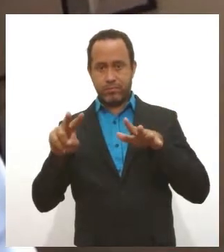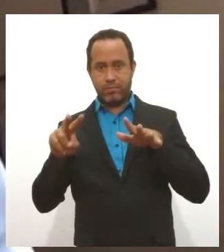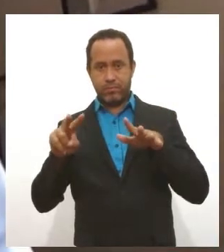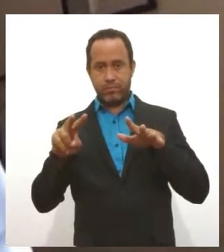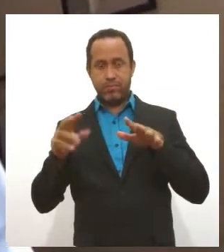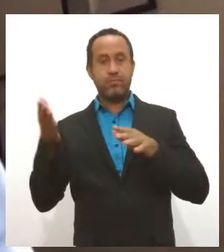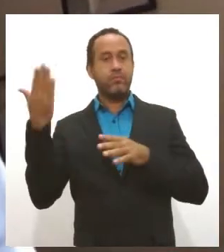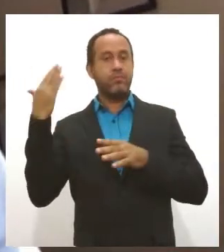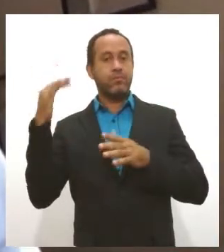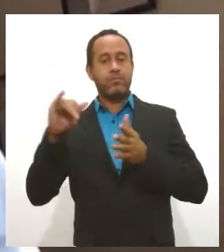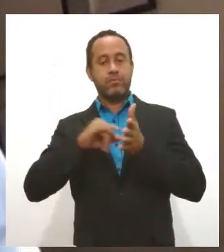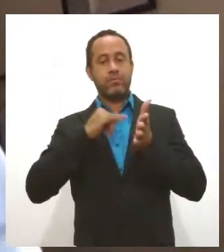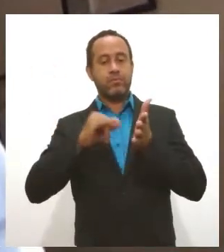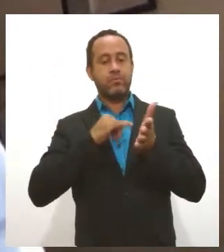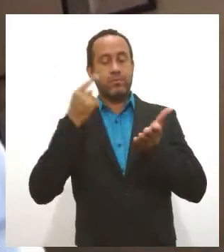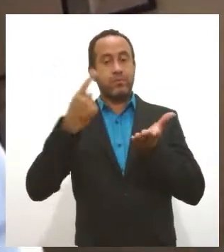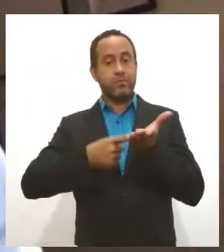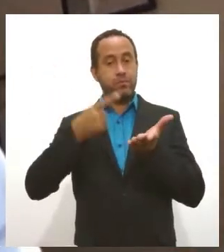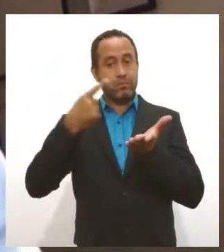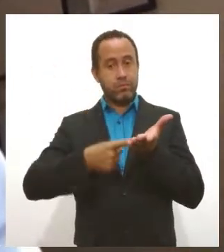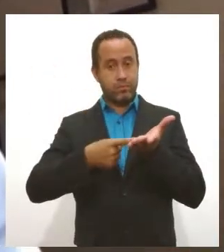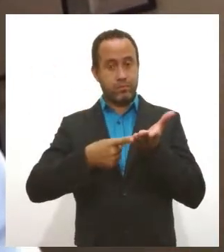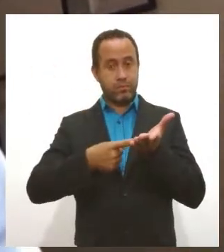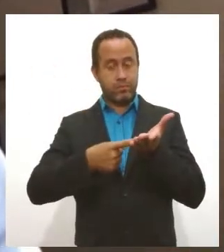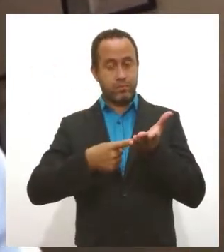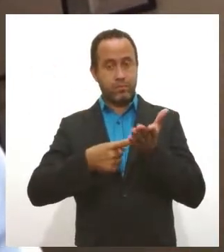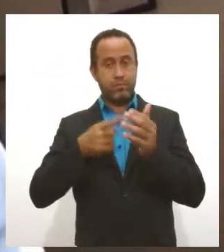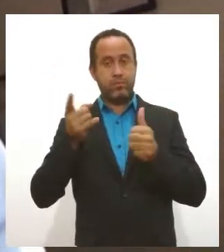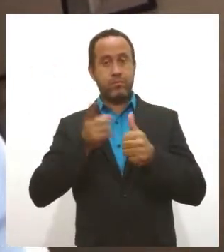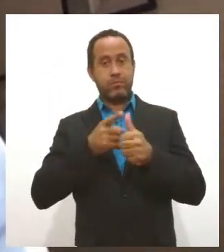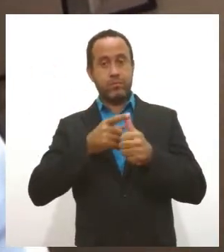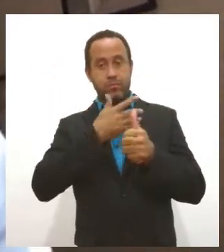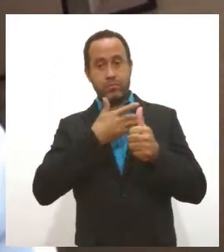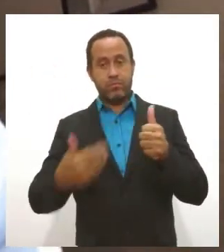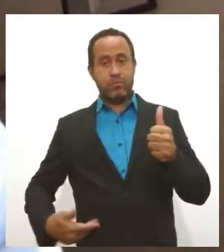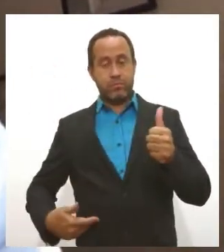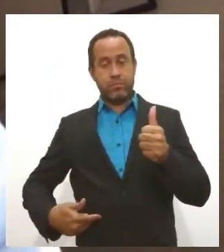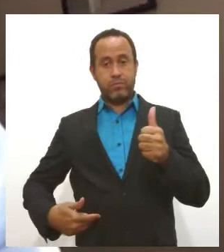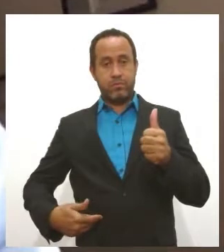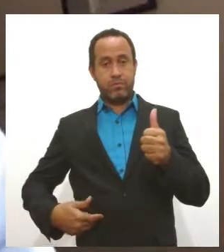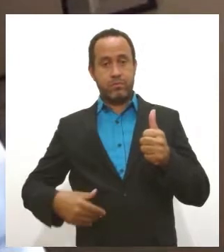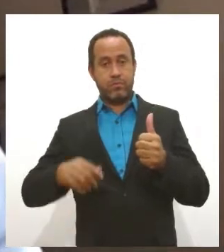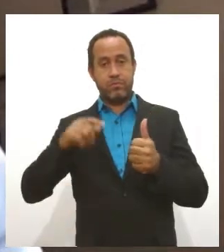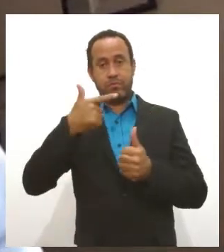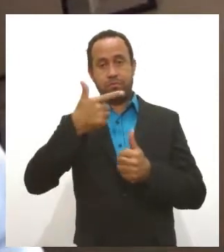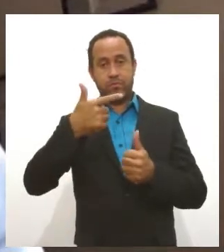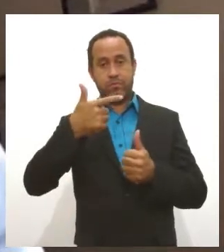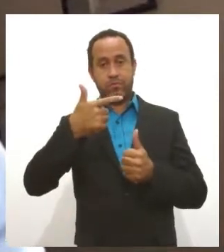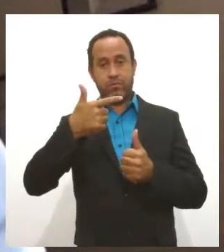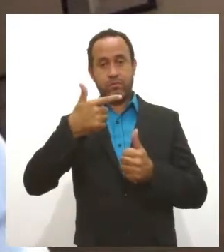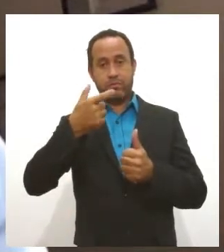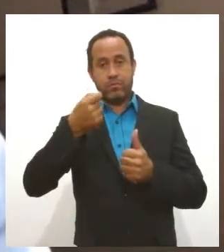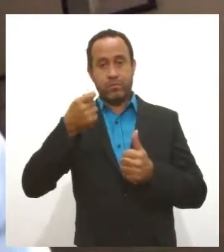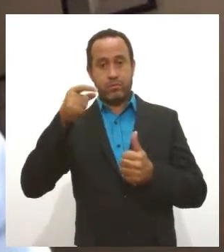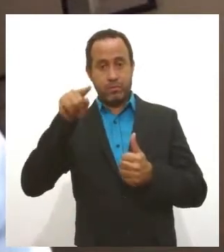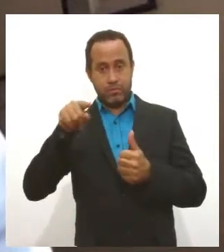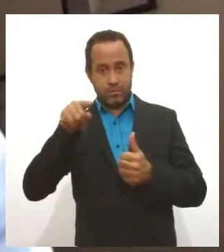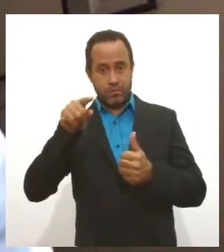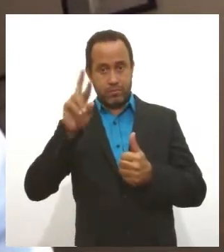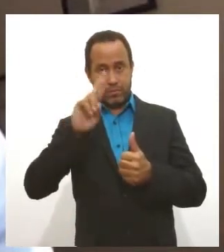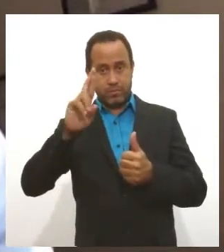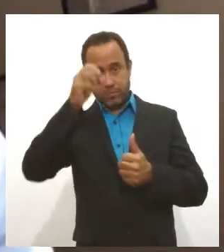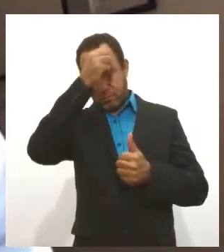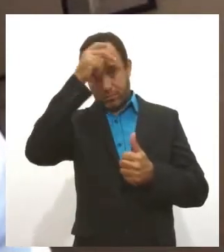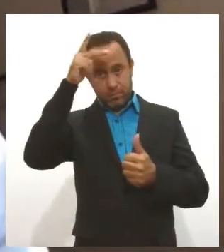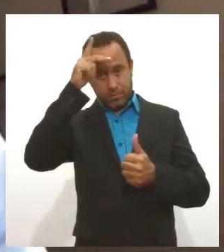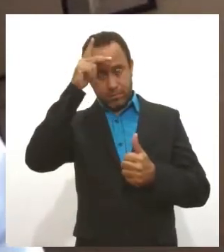Nas duas últimas semanas agora, nós assinamos dois convênios. Um com o Governo do Estado, no valor de R$200 mil, e outro com a Prefeitura